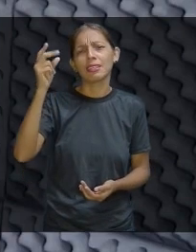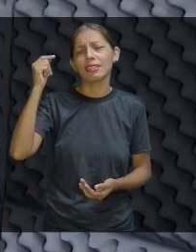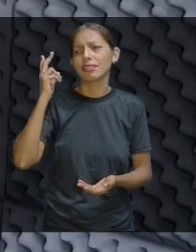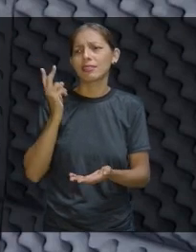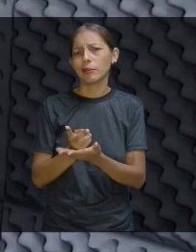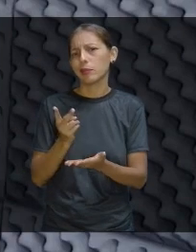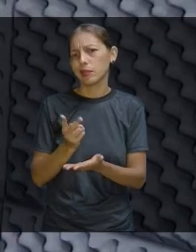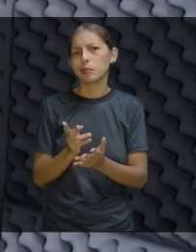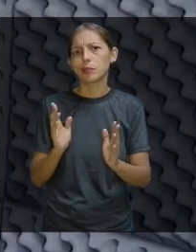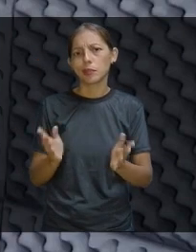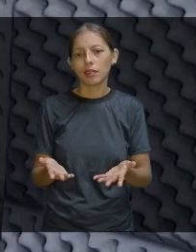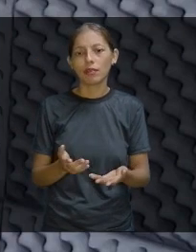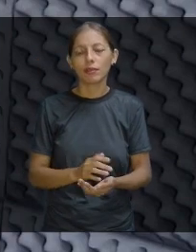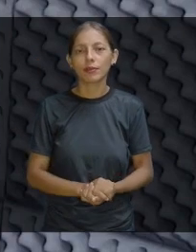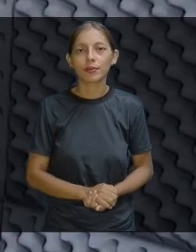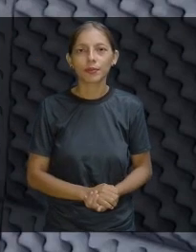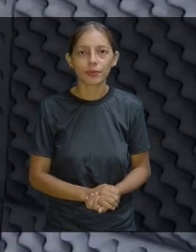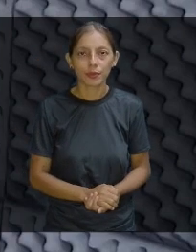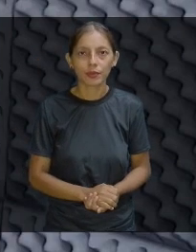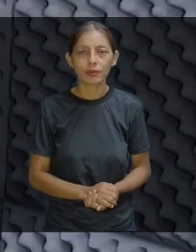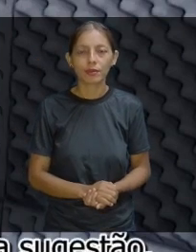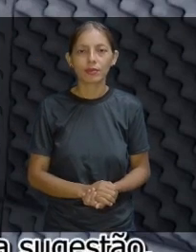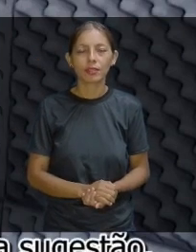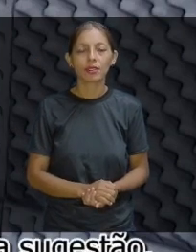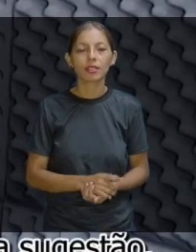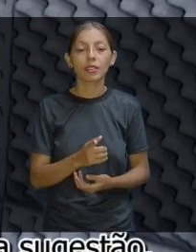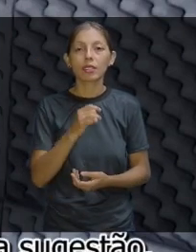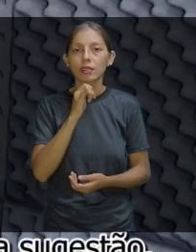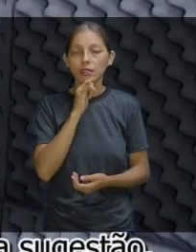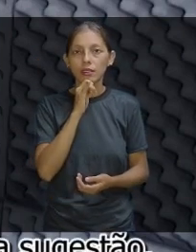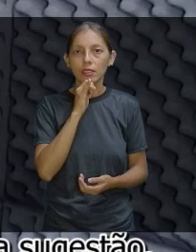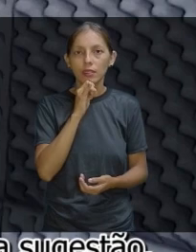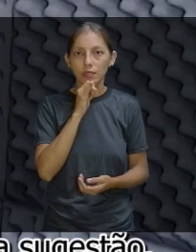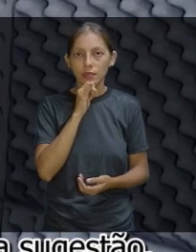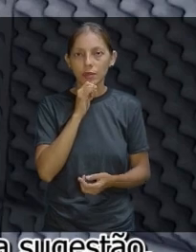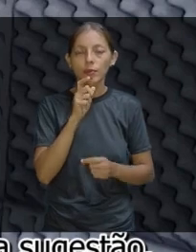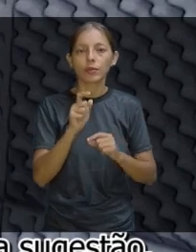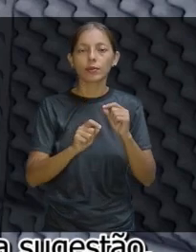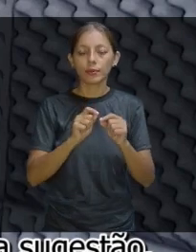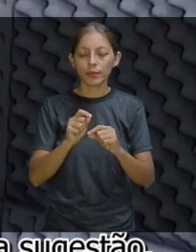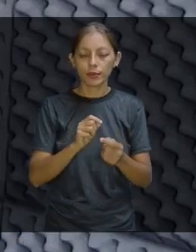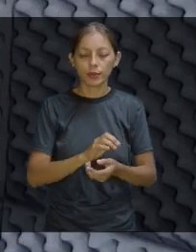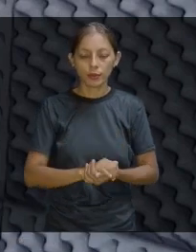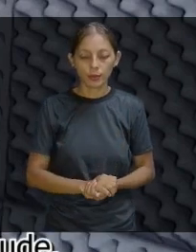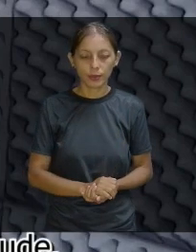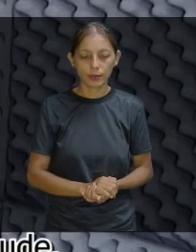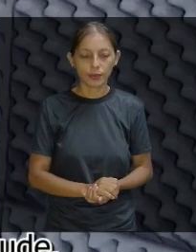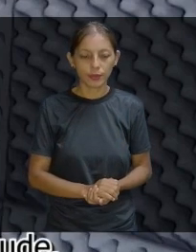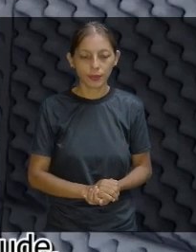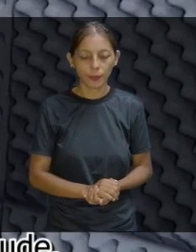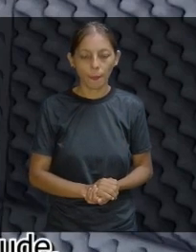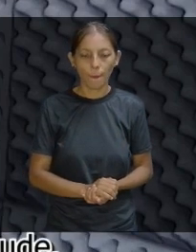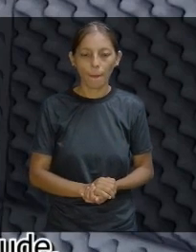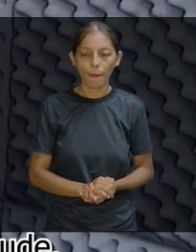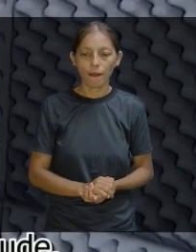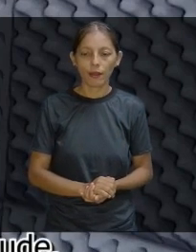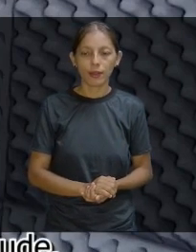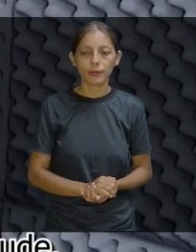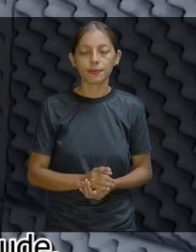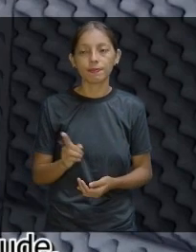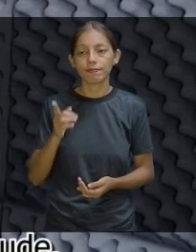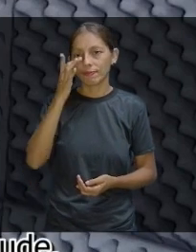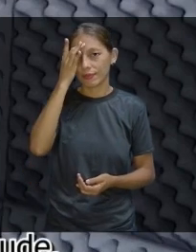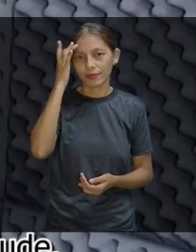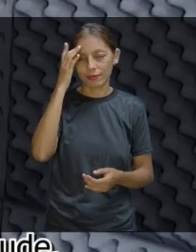gosto de dar exemplo, mas o João também deu um exemplo, eu vou dar outro. É que quando a gente dá exemplo, até acaba criando uma sugestão. Mas o eleitor é inteligente e